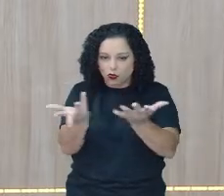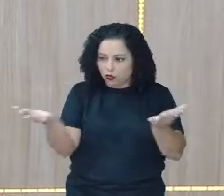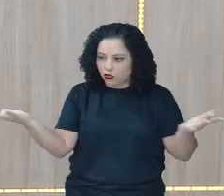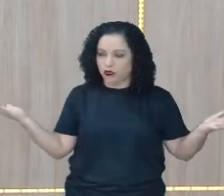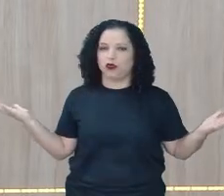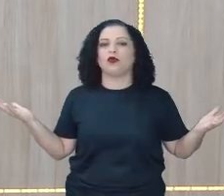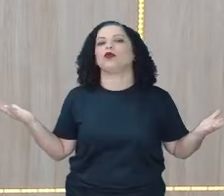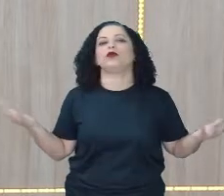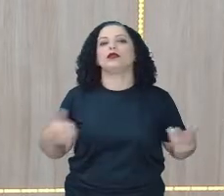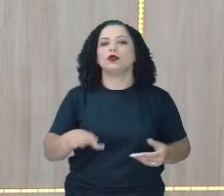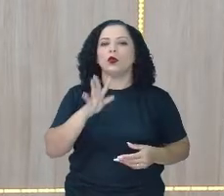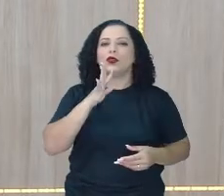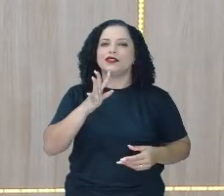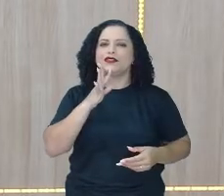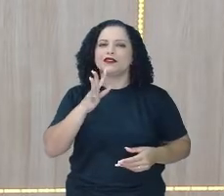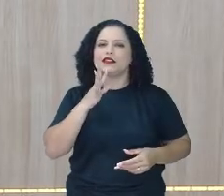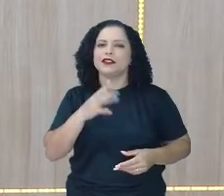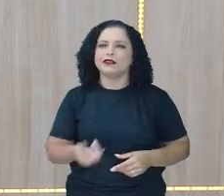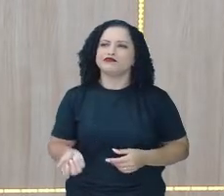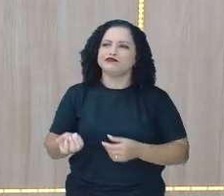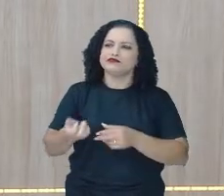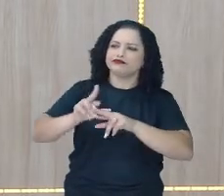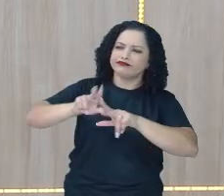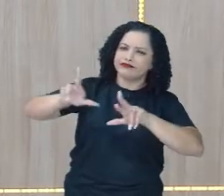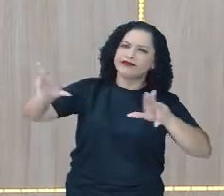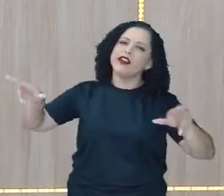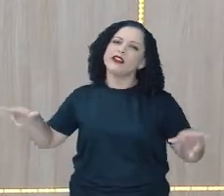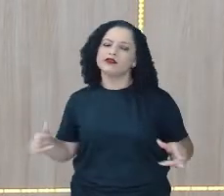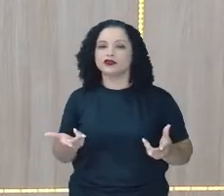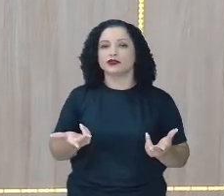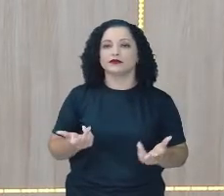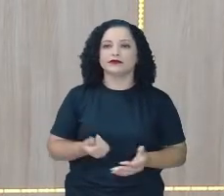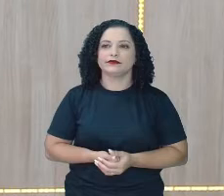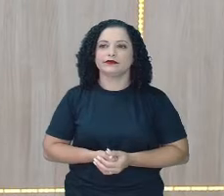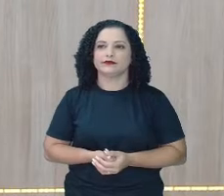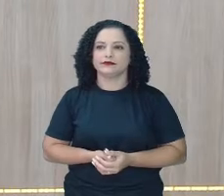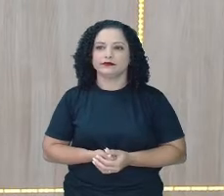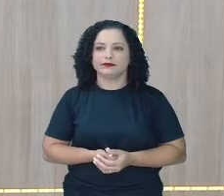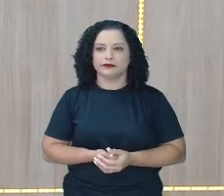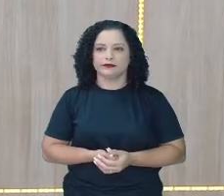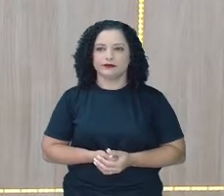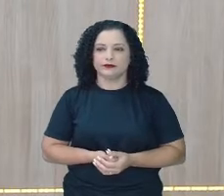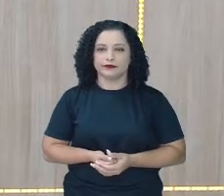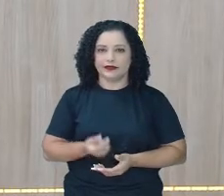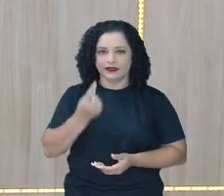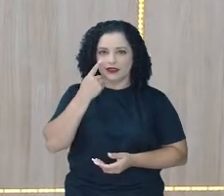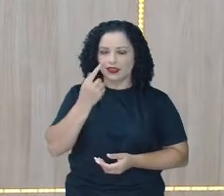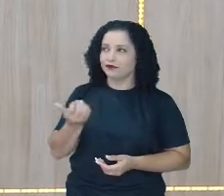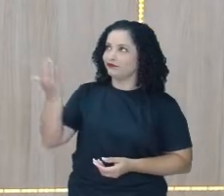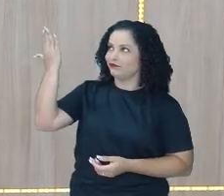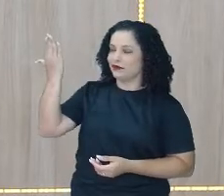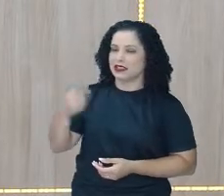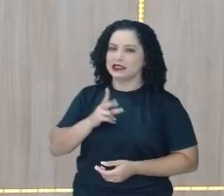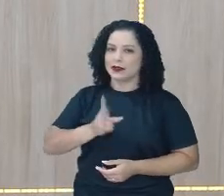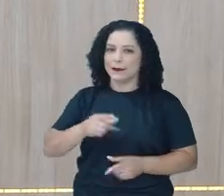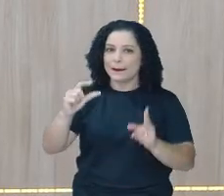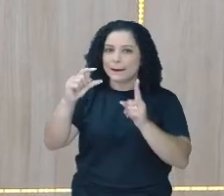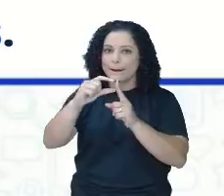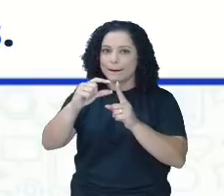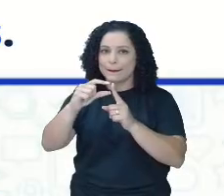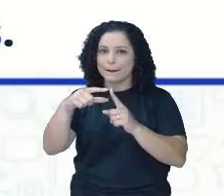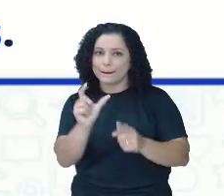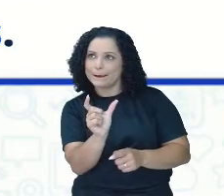coisas e conhecer situações, por exemplo. Né? Então, vamos lá. Things. Eu espero que você esteja repetindo comigo aí em casa, tá,